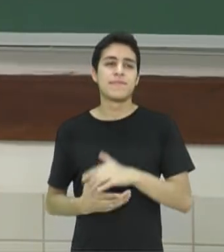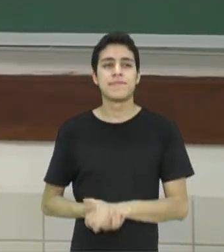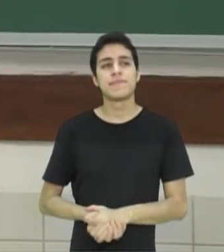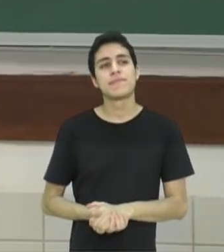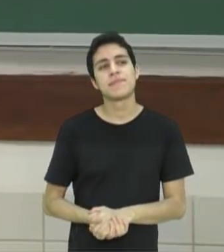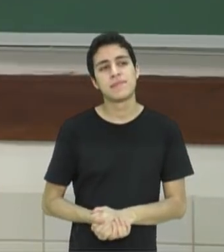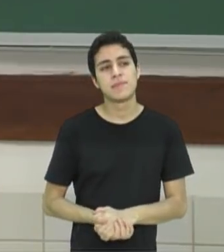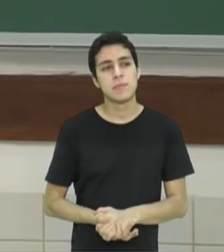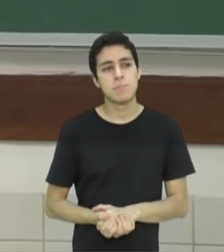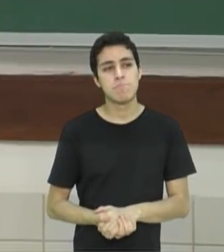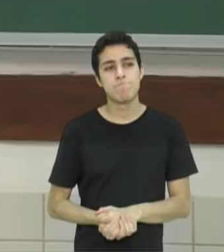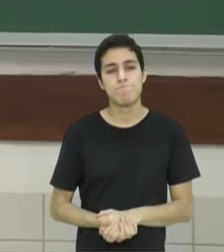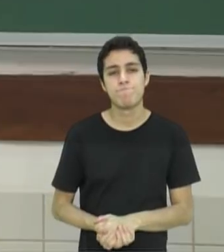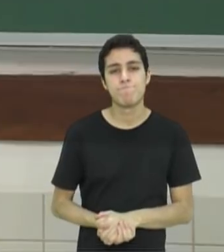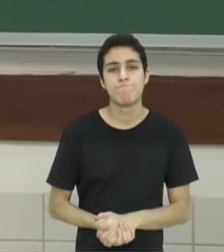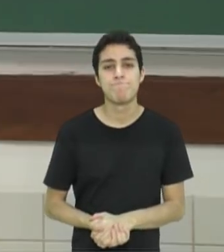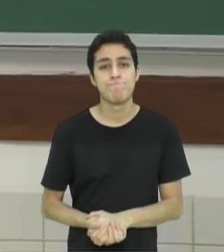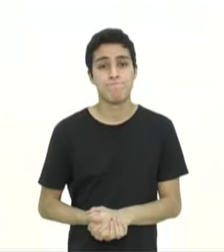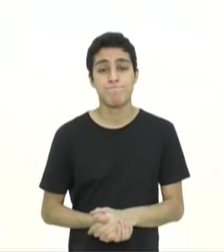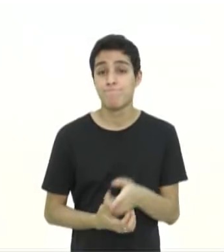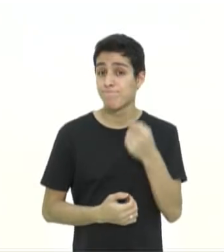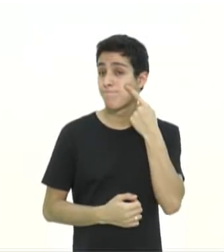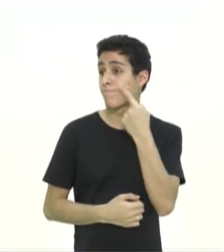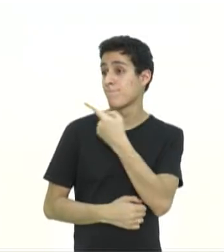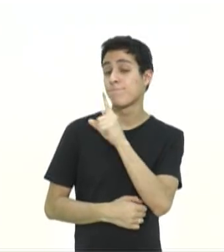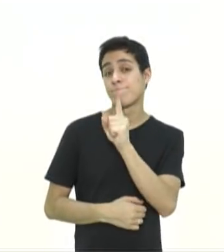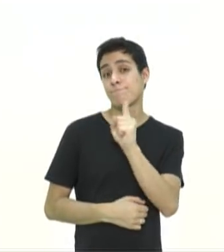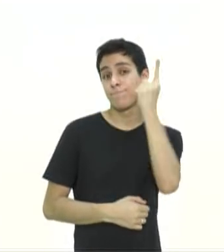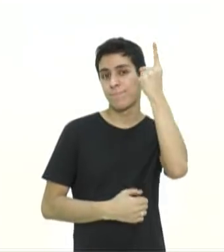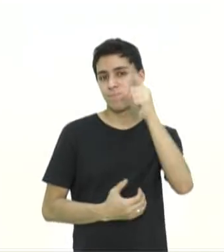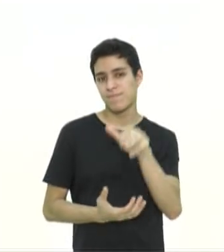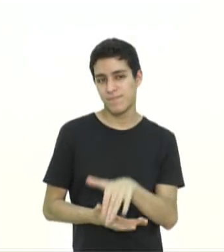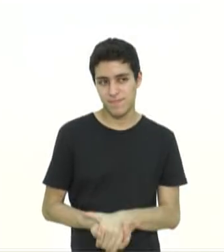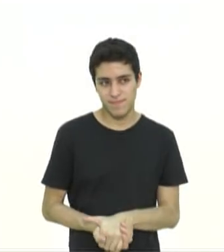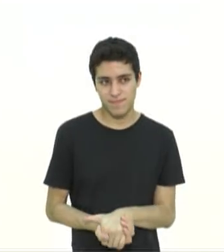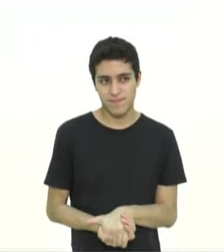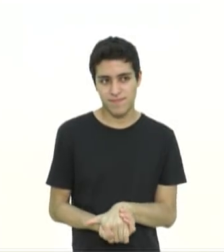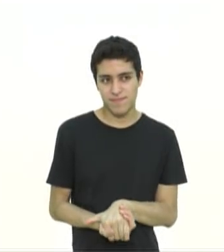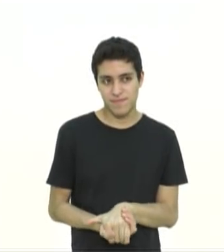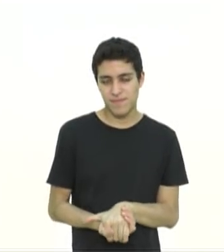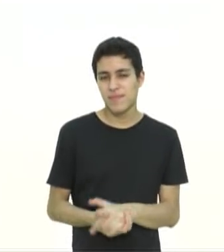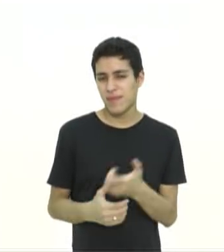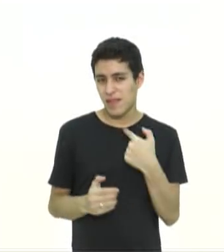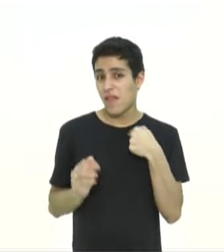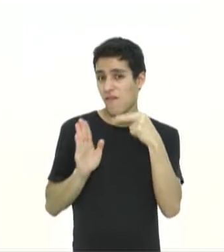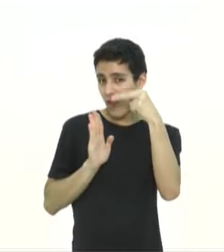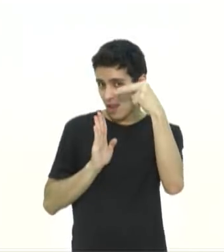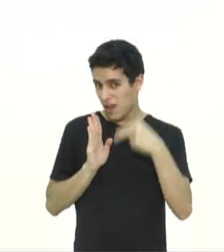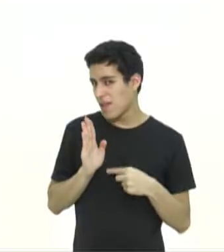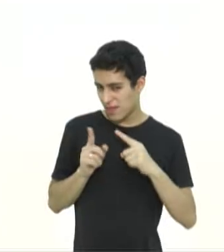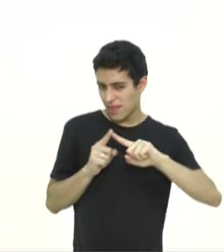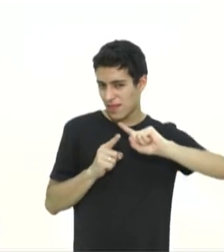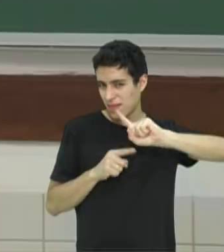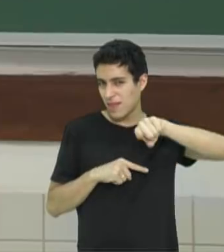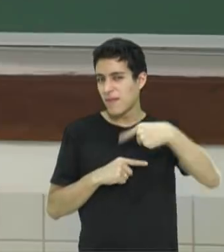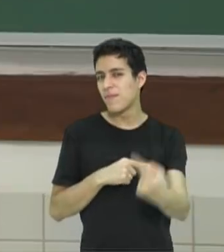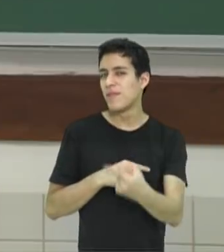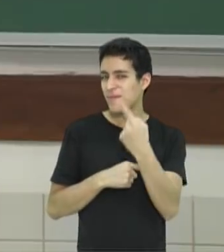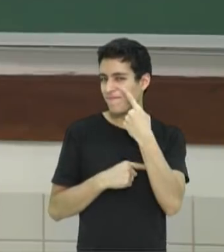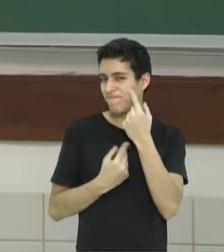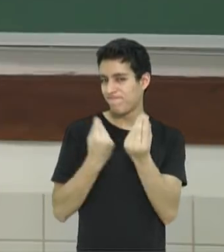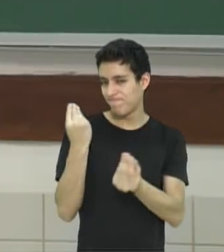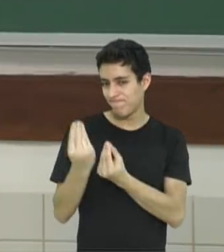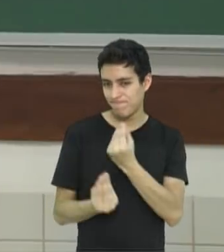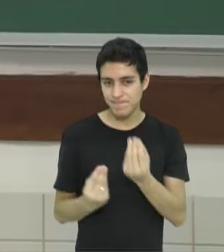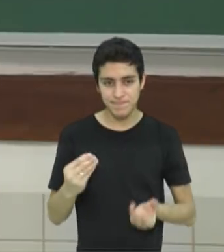engraçadas. Aqui eu trouxe a primeira. Então, eu vou ler para vocês, depois a gente vai ver mais de